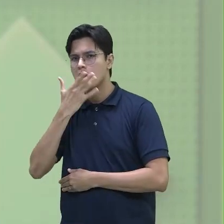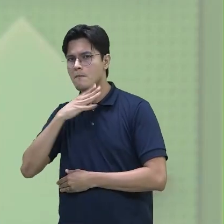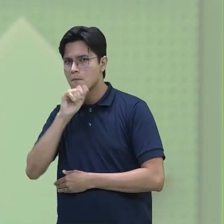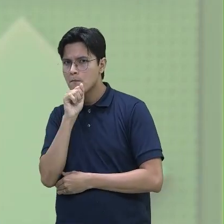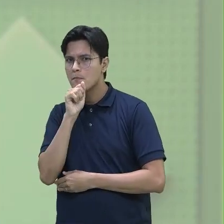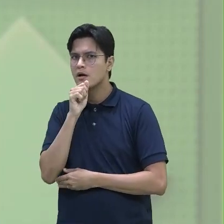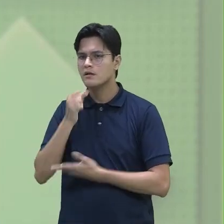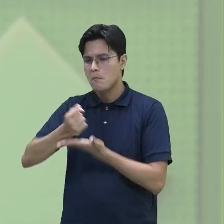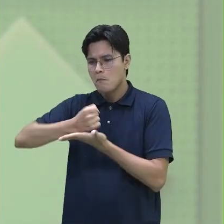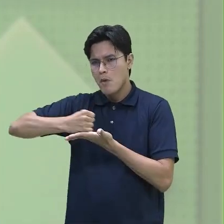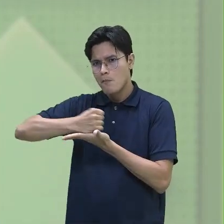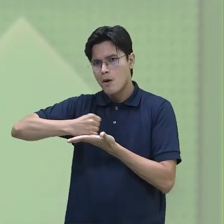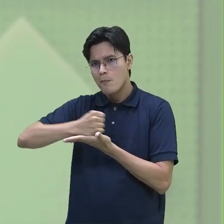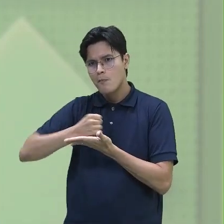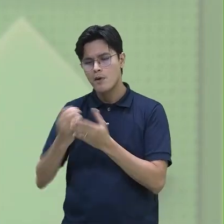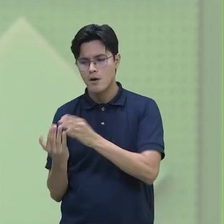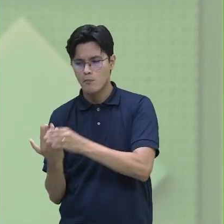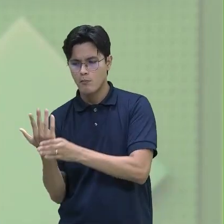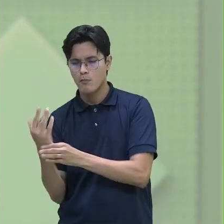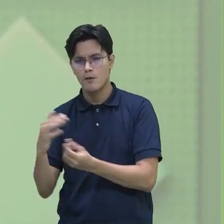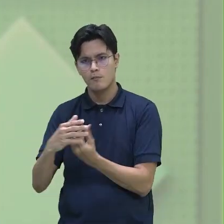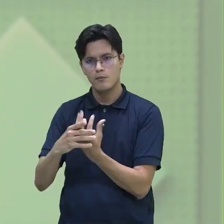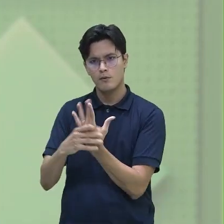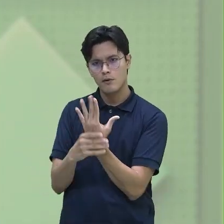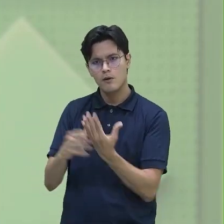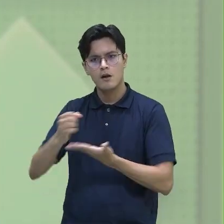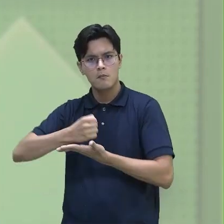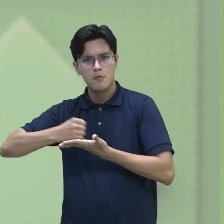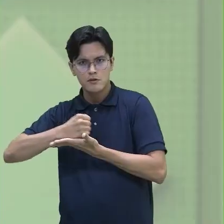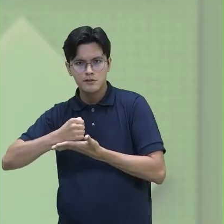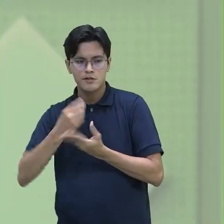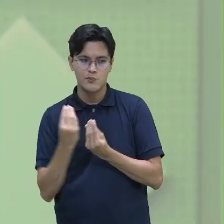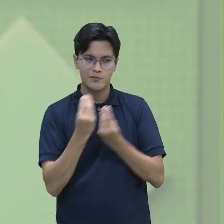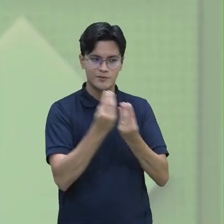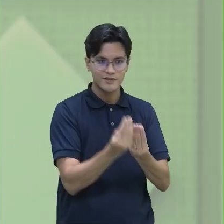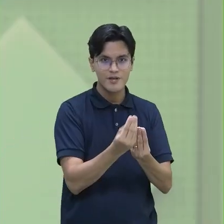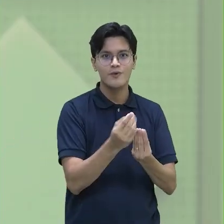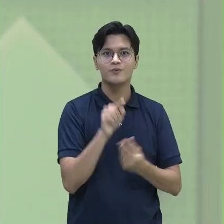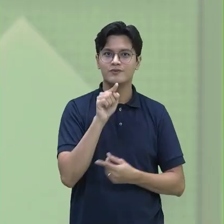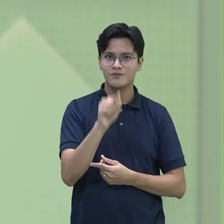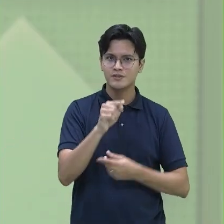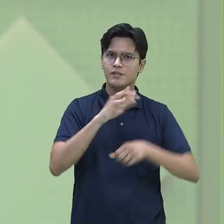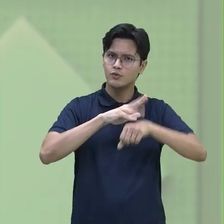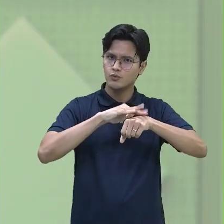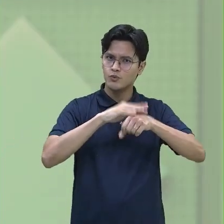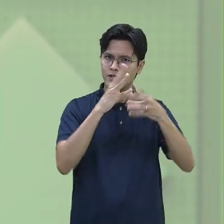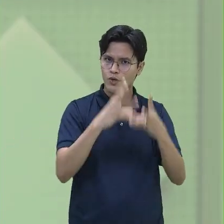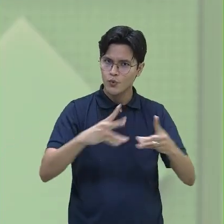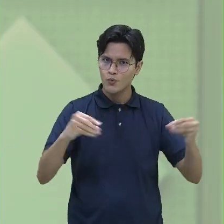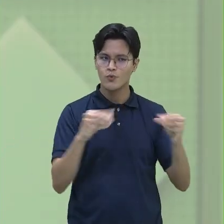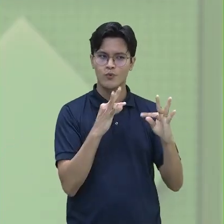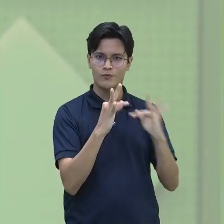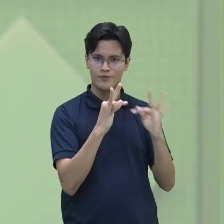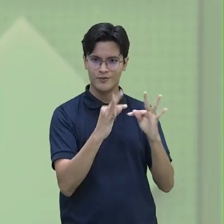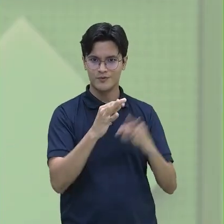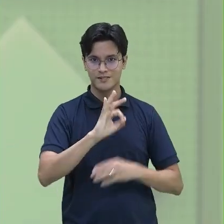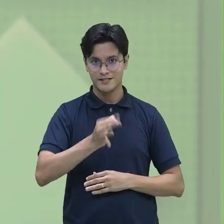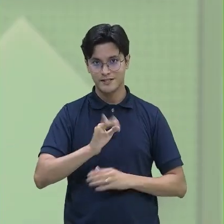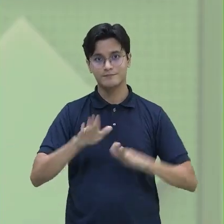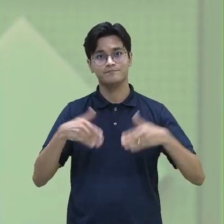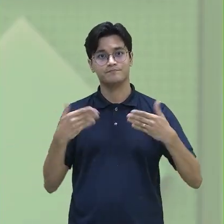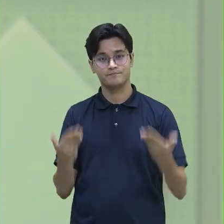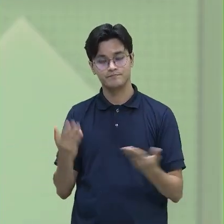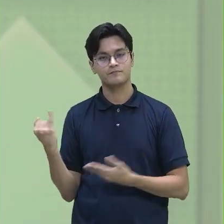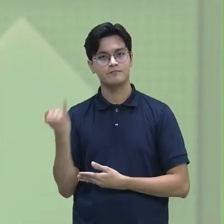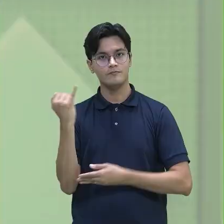teve. Então, é importante nós mantermos esses ambientes intactos, né, ou mais próximo